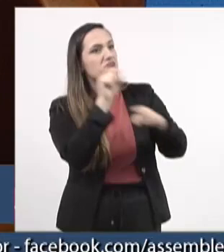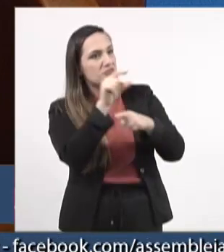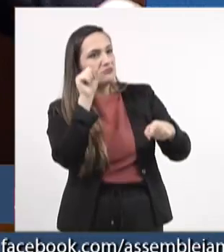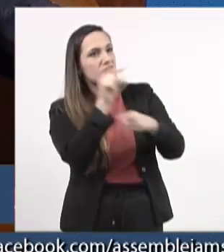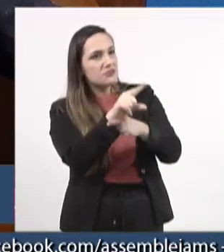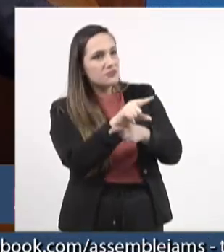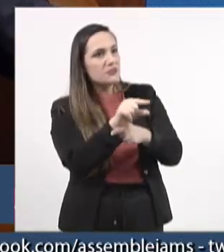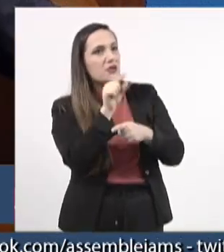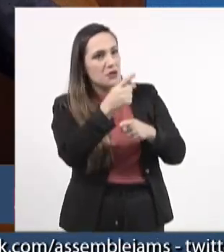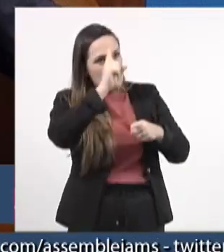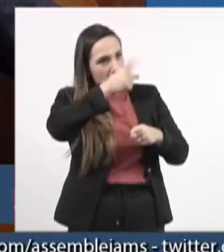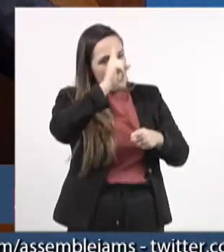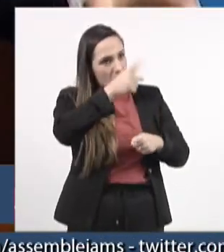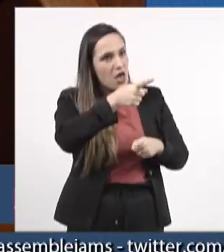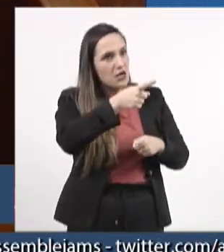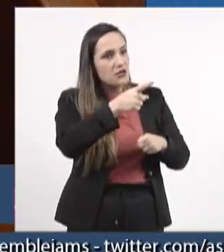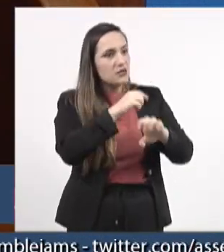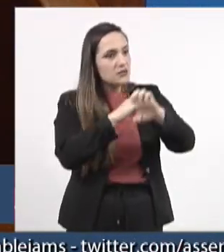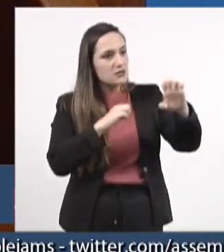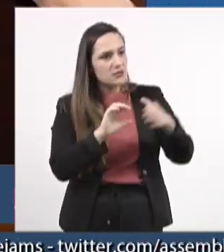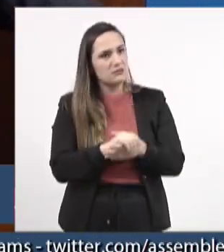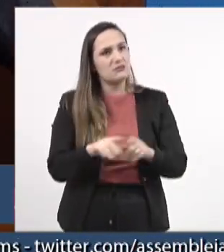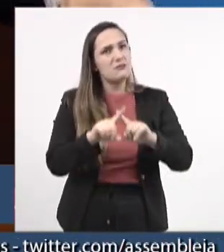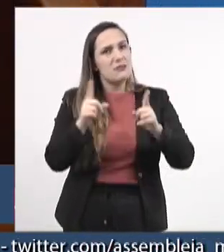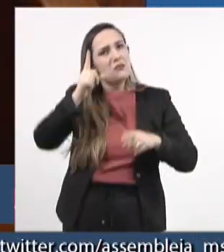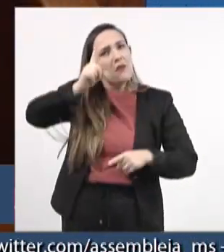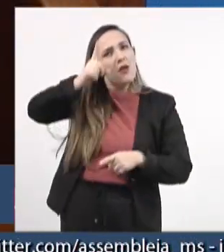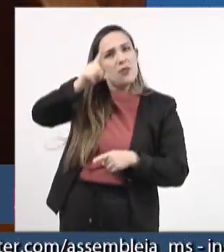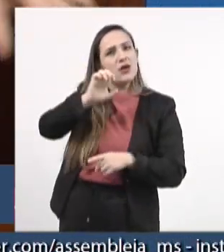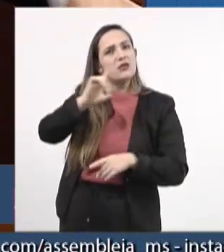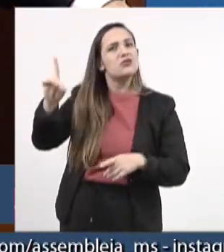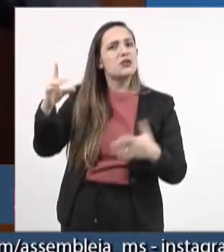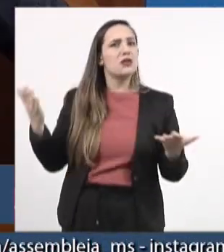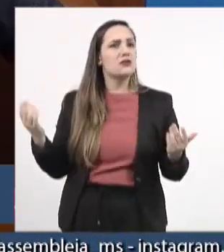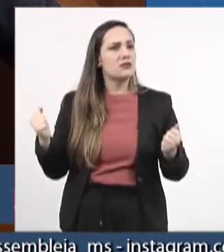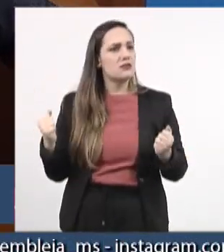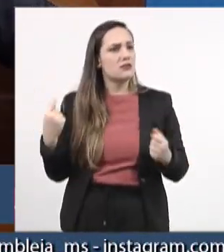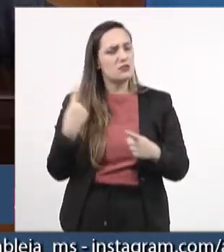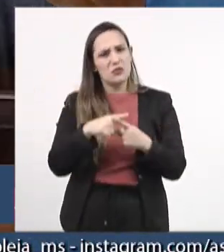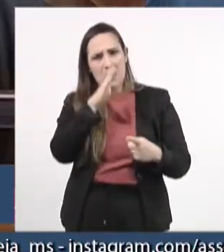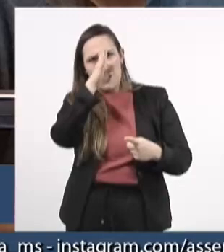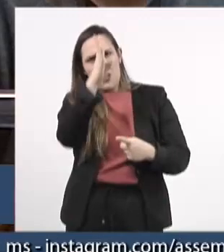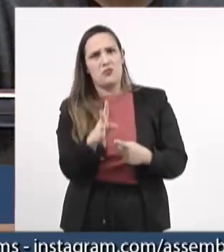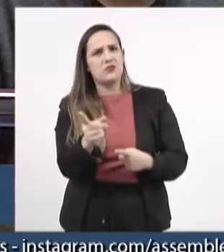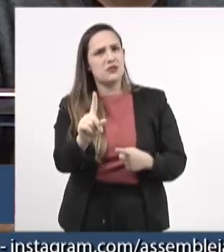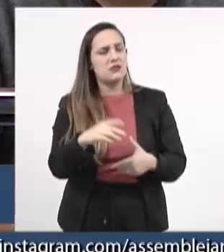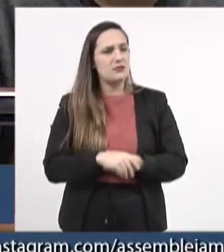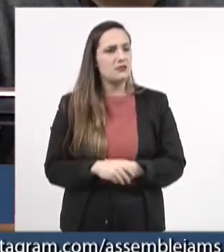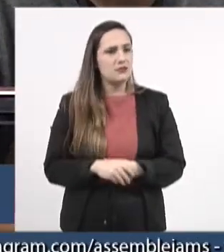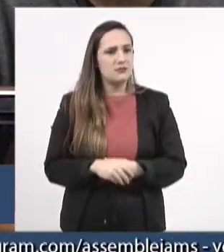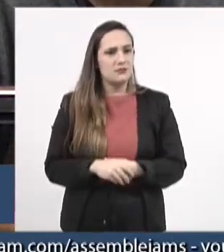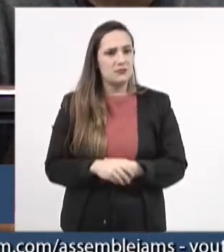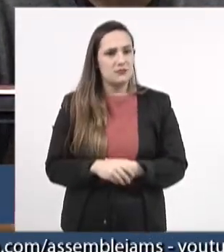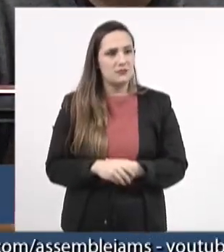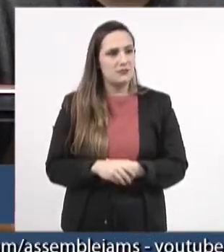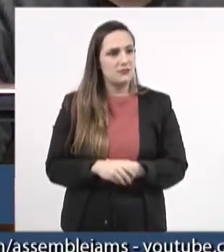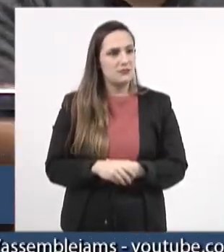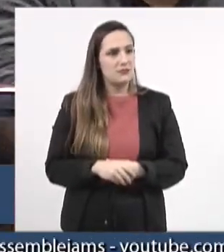de esquerda. E os ditadores da direita, por que vocês não acusam também? Permite uma